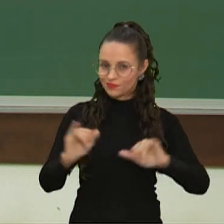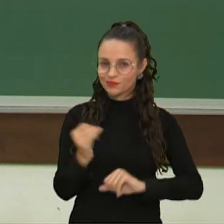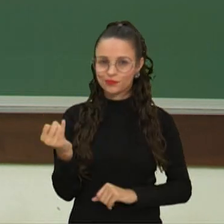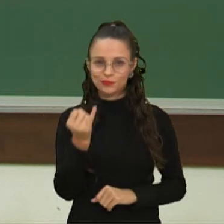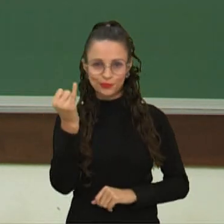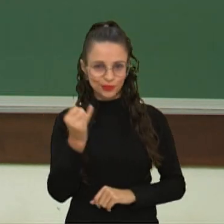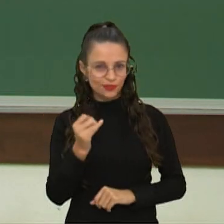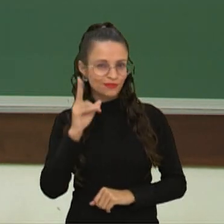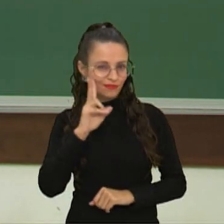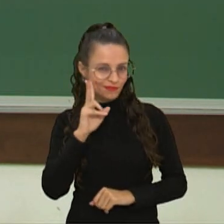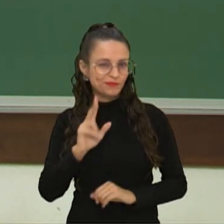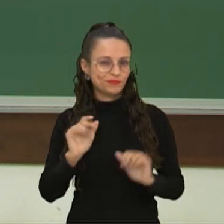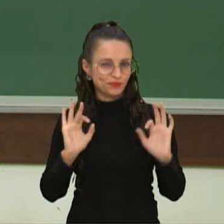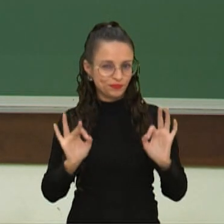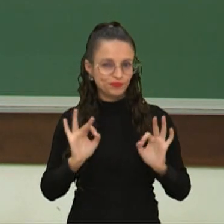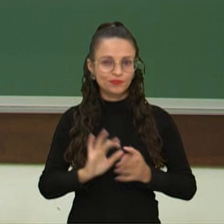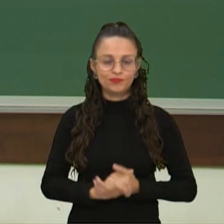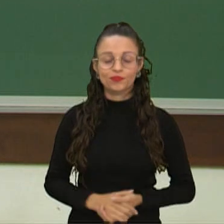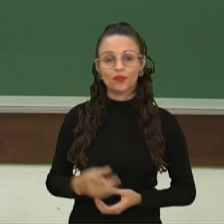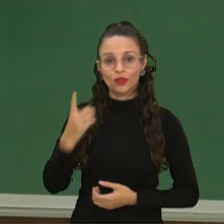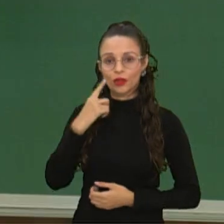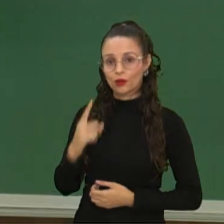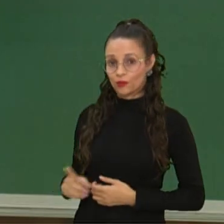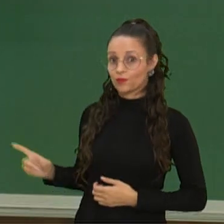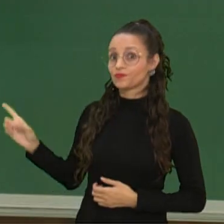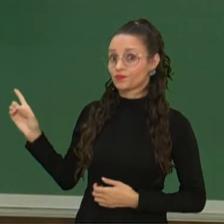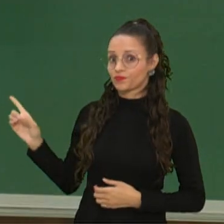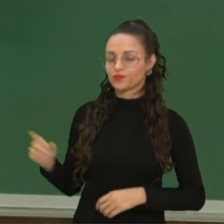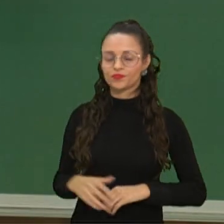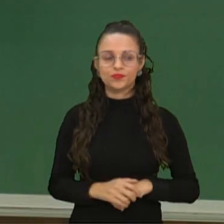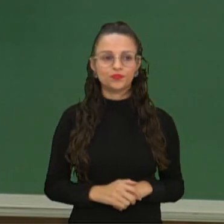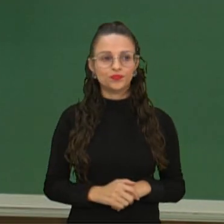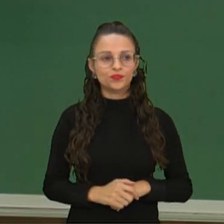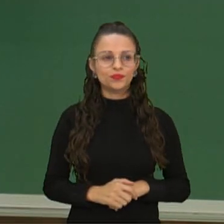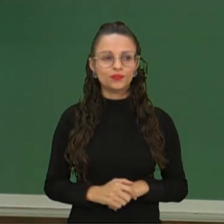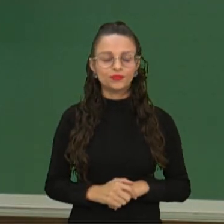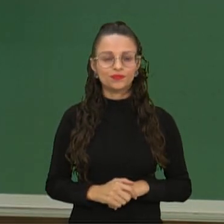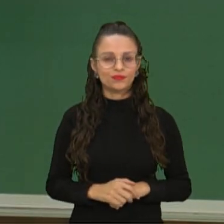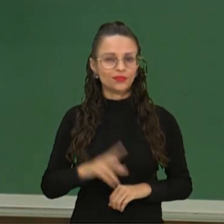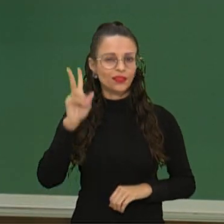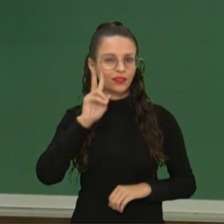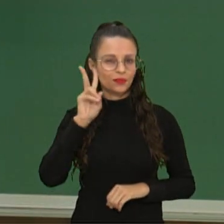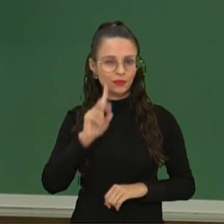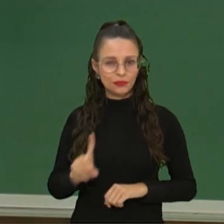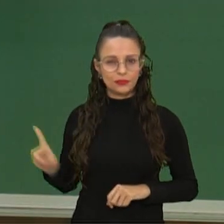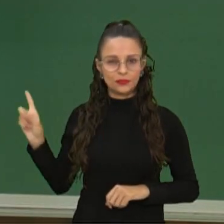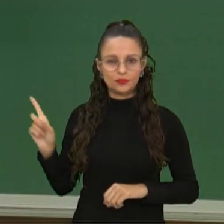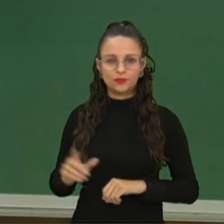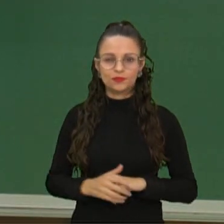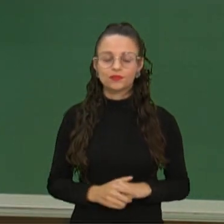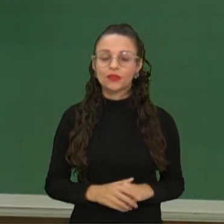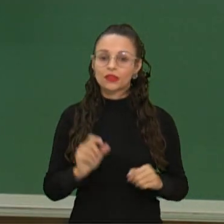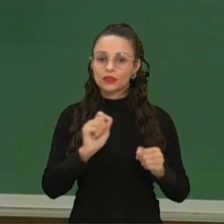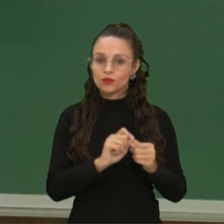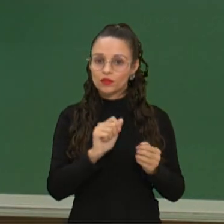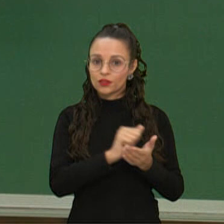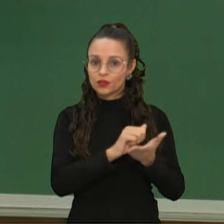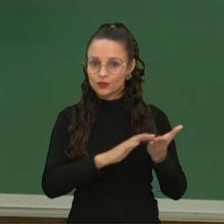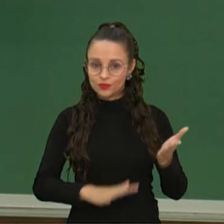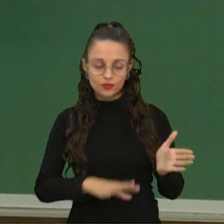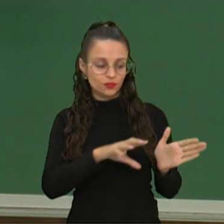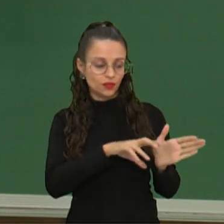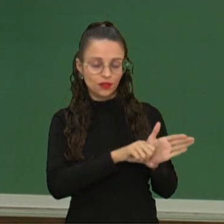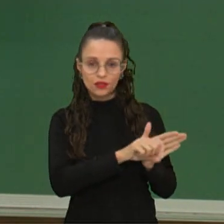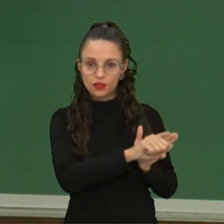sempre bom a gente lembrar. Vejam comigo esses recados aqui, ó. Coloquei um remember pra gente aqui, ó. Realizar as atividades no Classroom